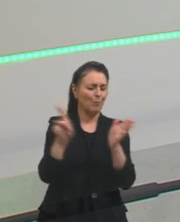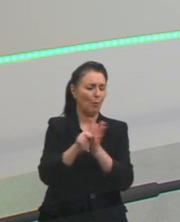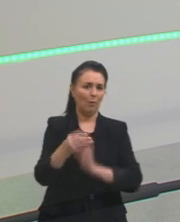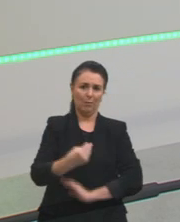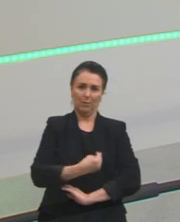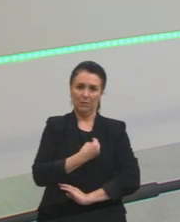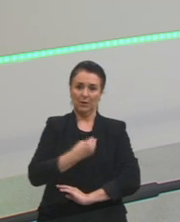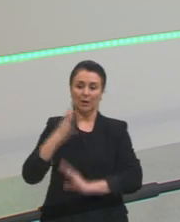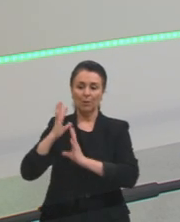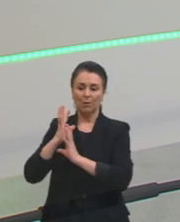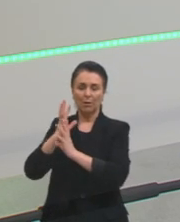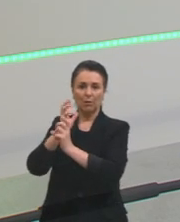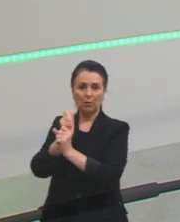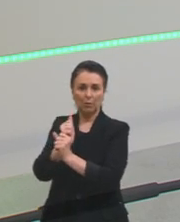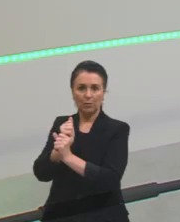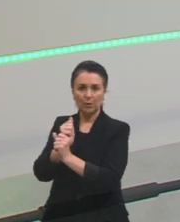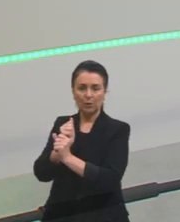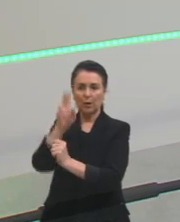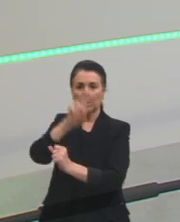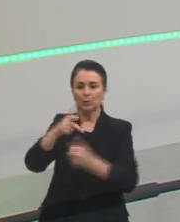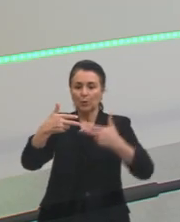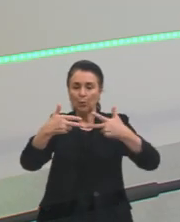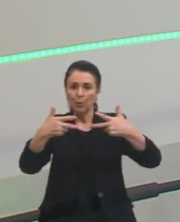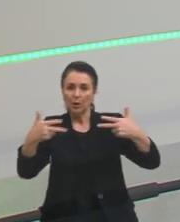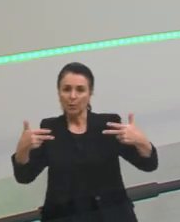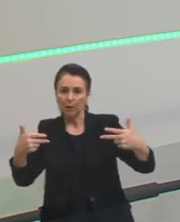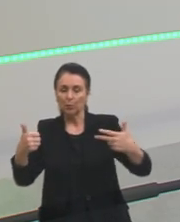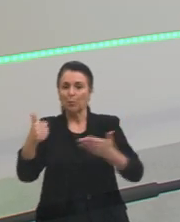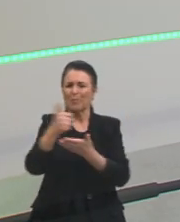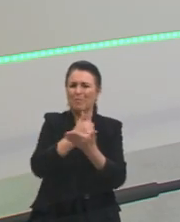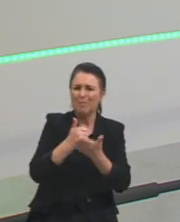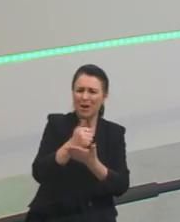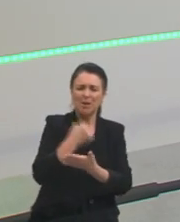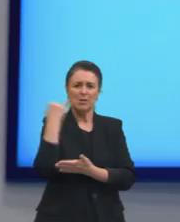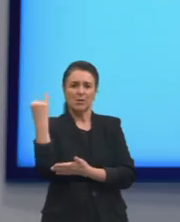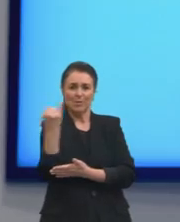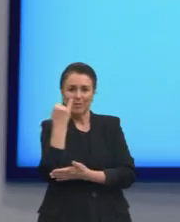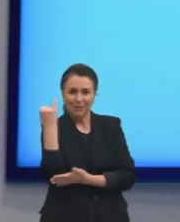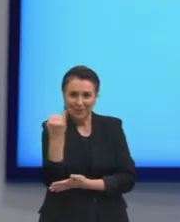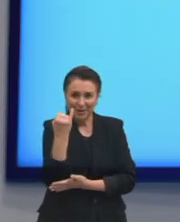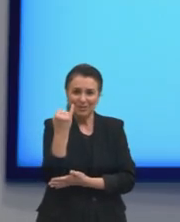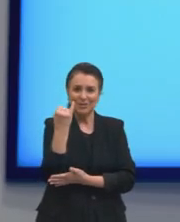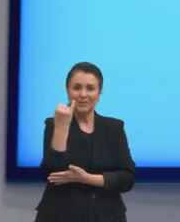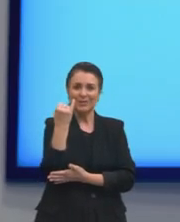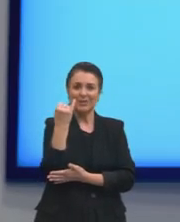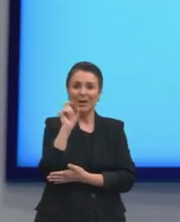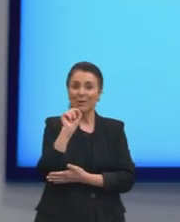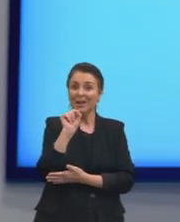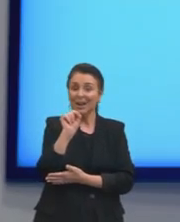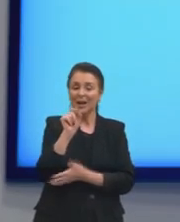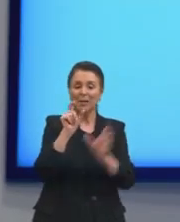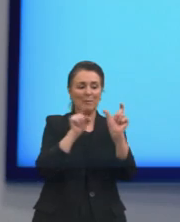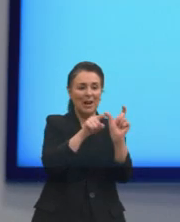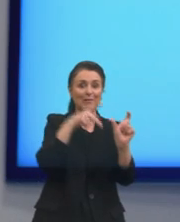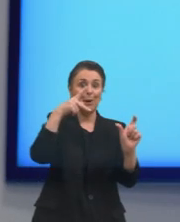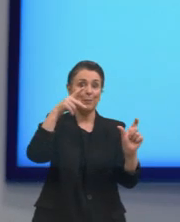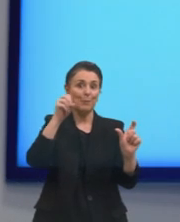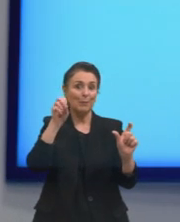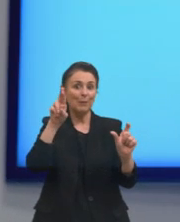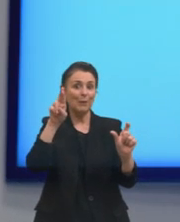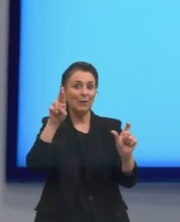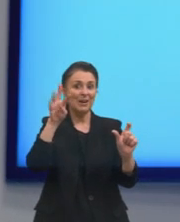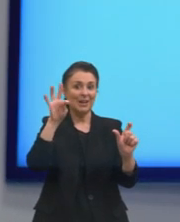conclui né. Um elemento que é fundamental da gente lembrar também né o portanto a gente vai ver isso nas aulas